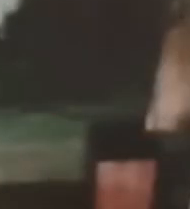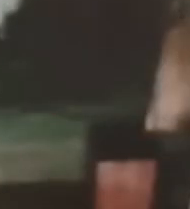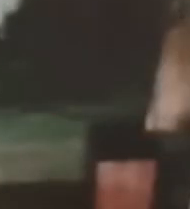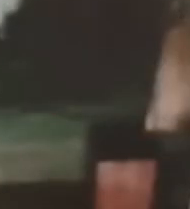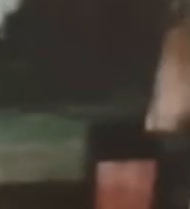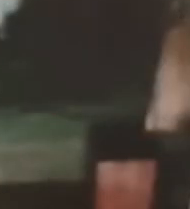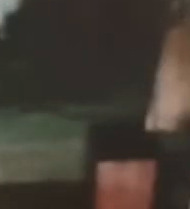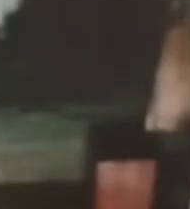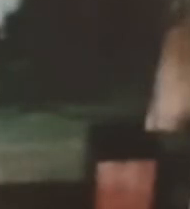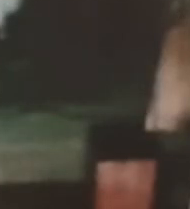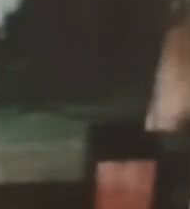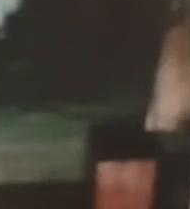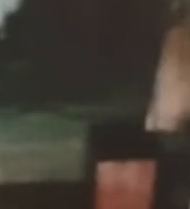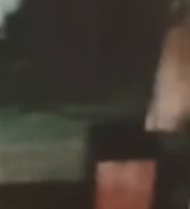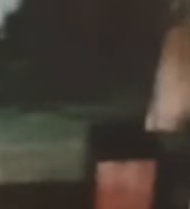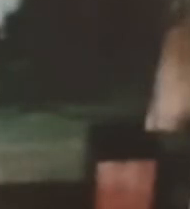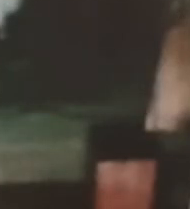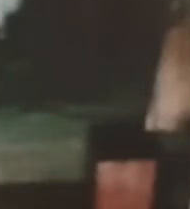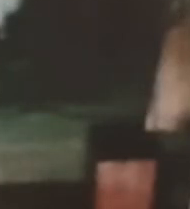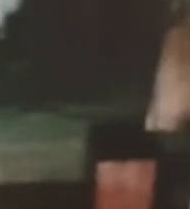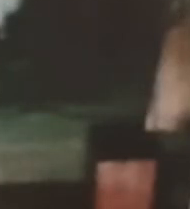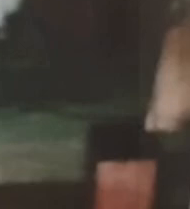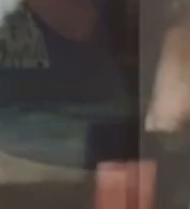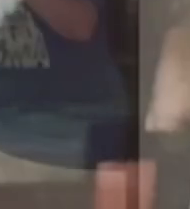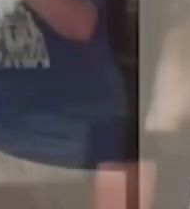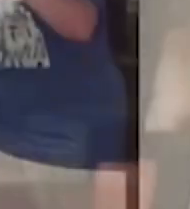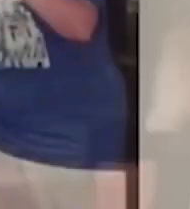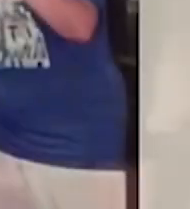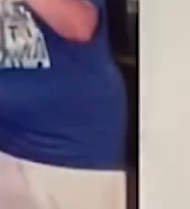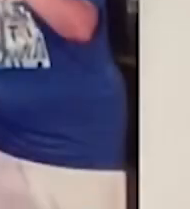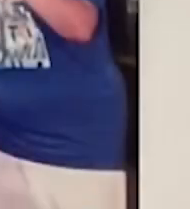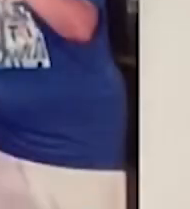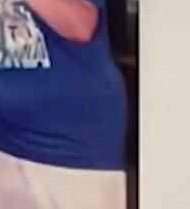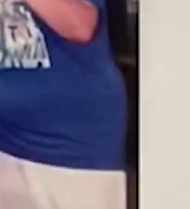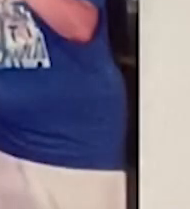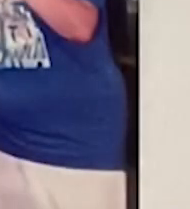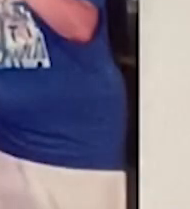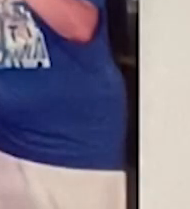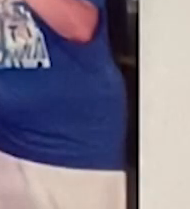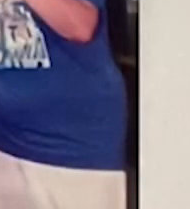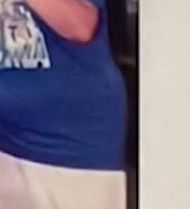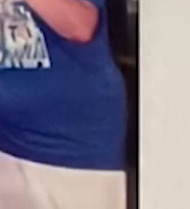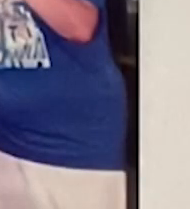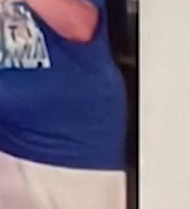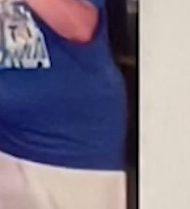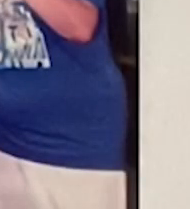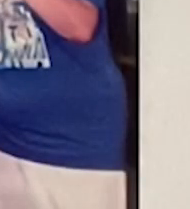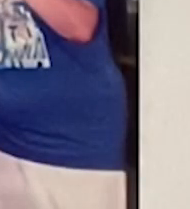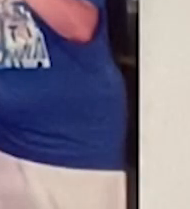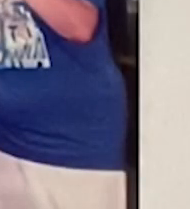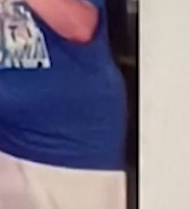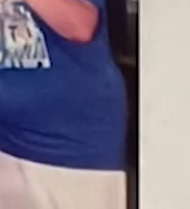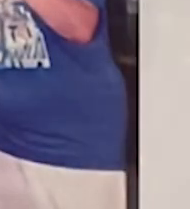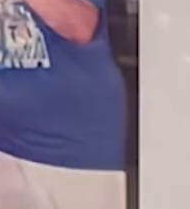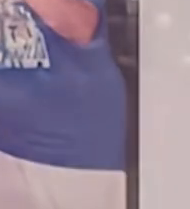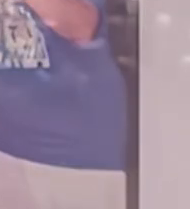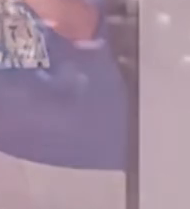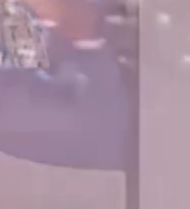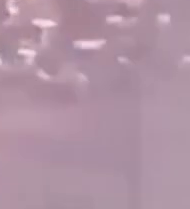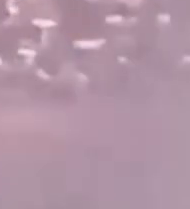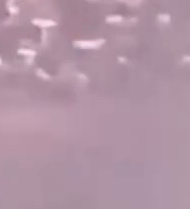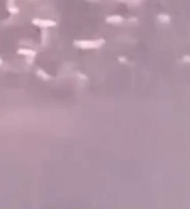Chegando o dia de Pentecostes, estavam todos reunidos no mesmo lugar. De repente, veio do céu um